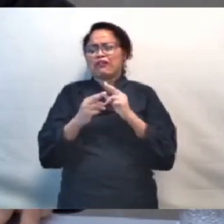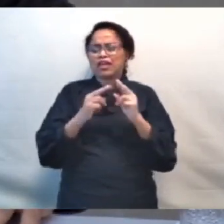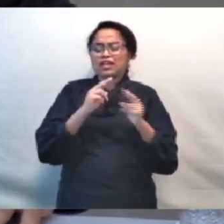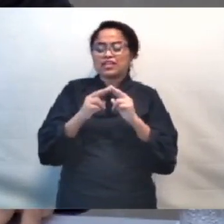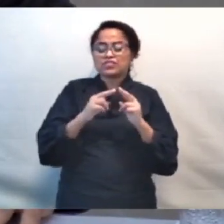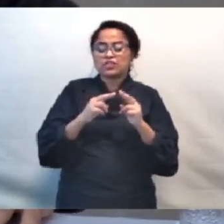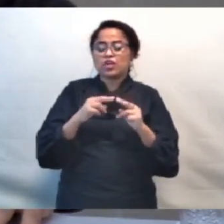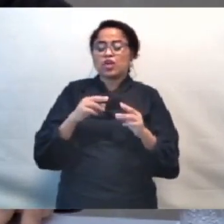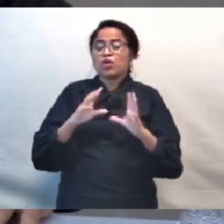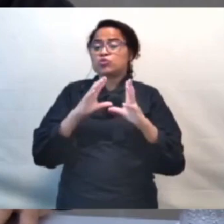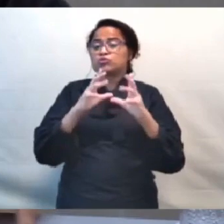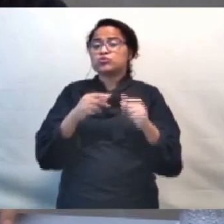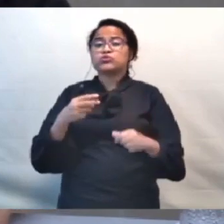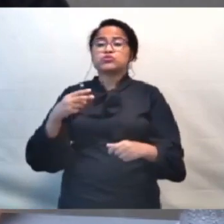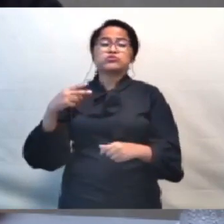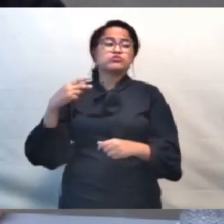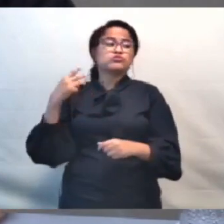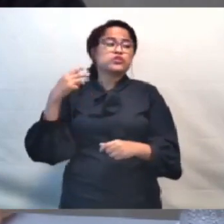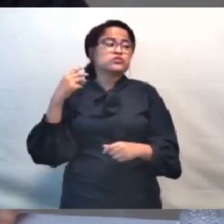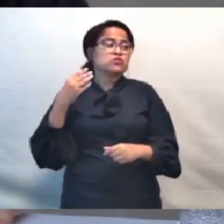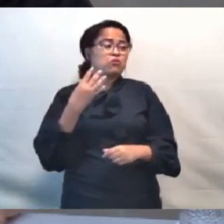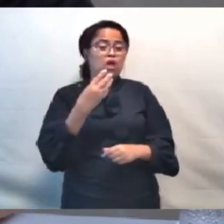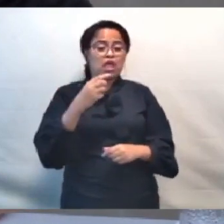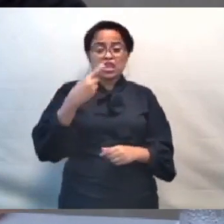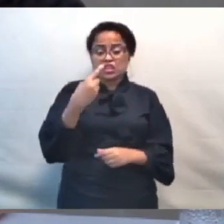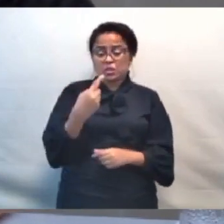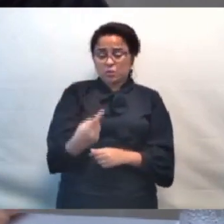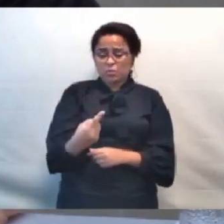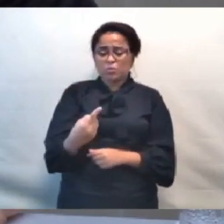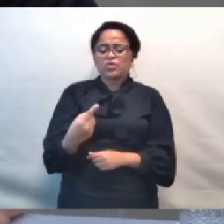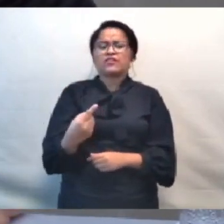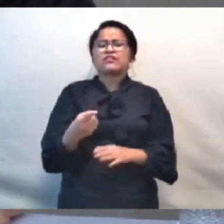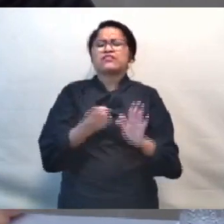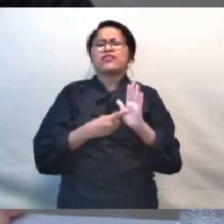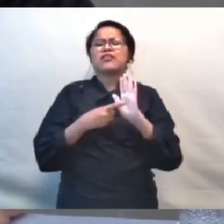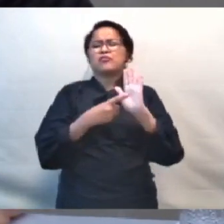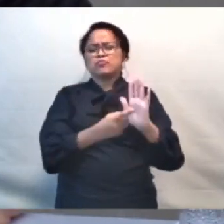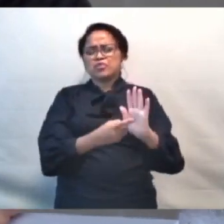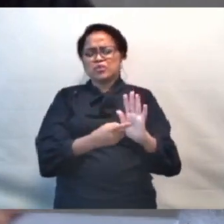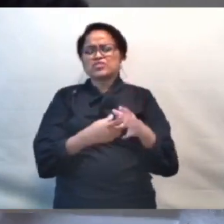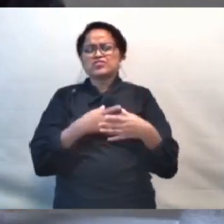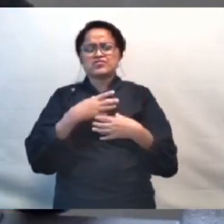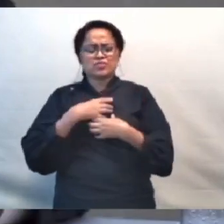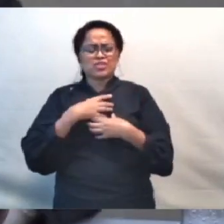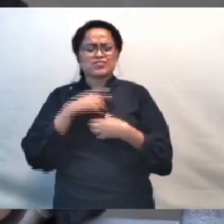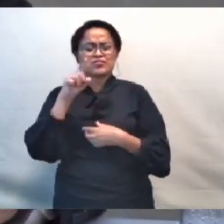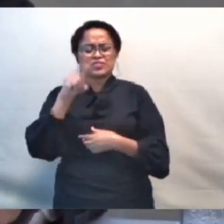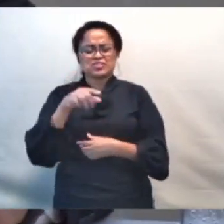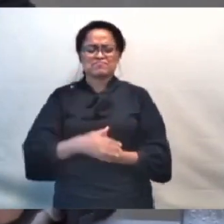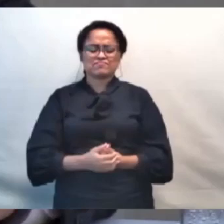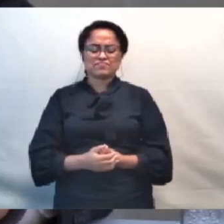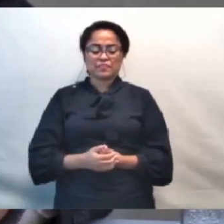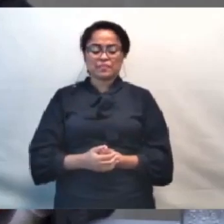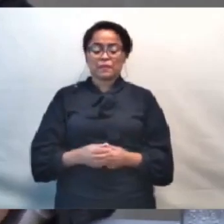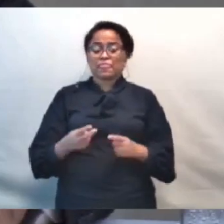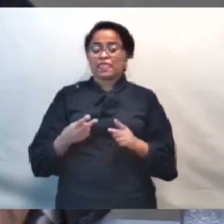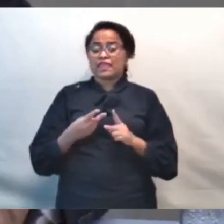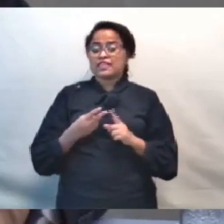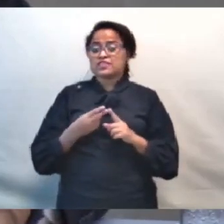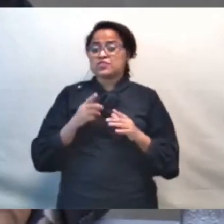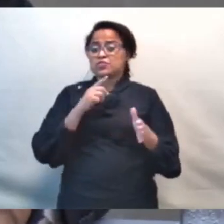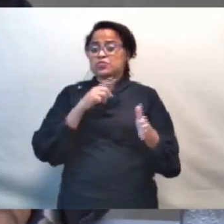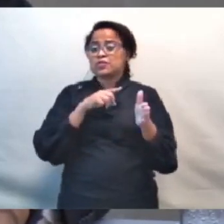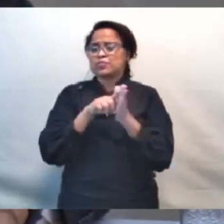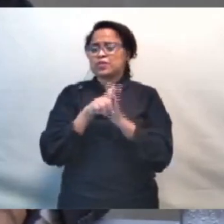amostras claras de situações desse tipo. A segunda questão que eu gostaria de fazer é a vereadora Luíde